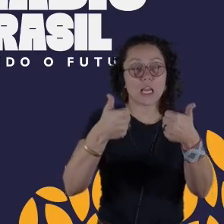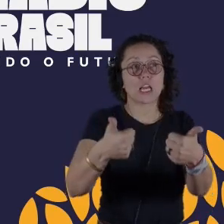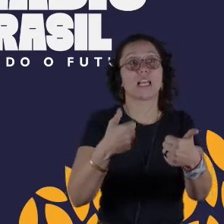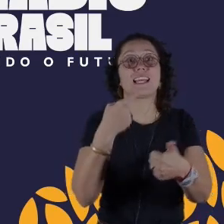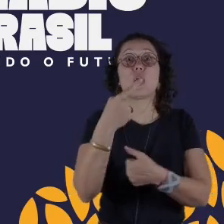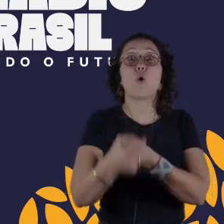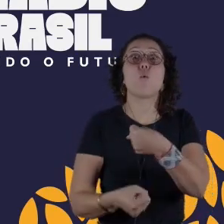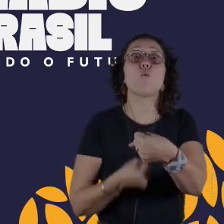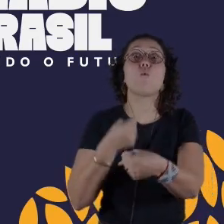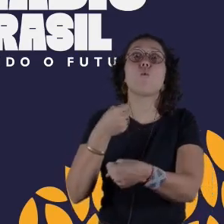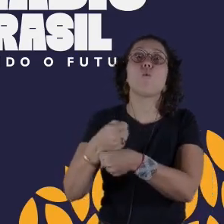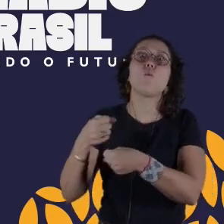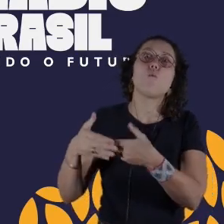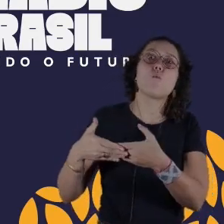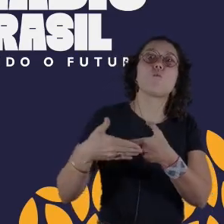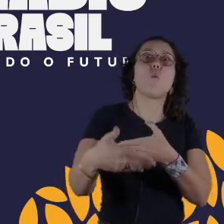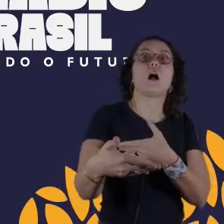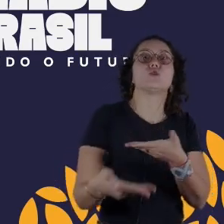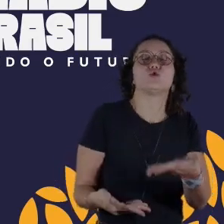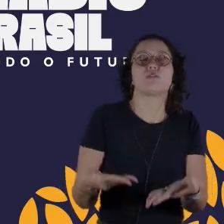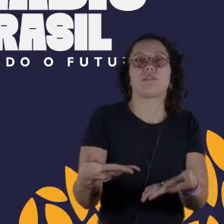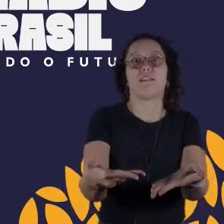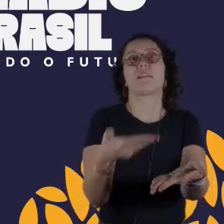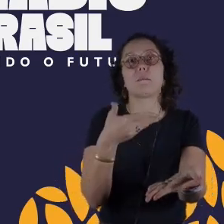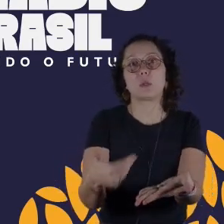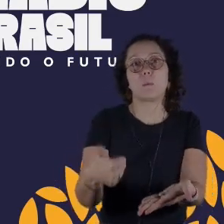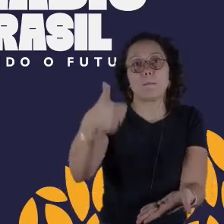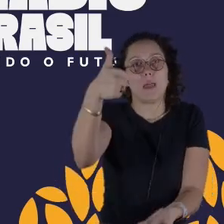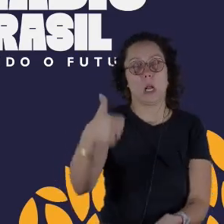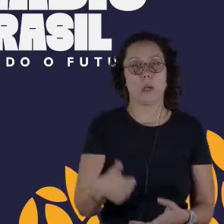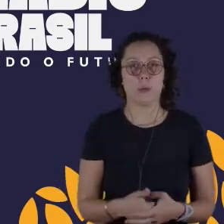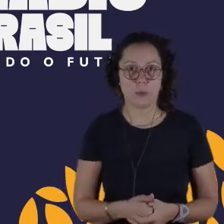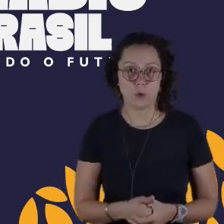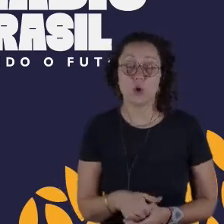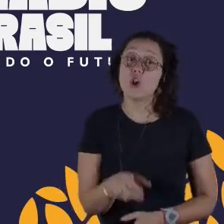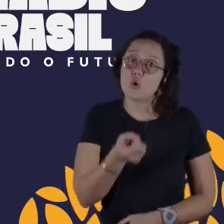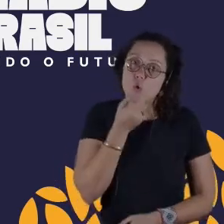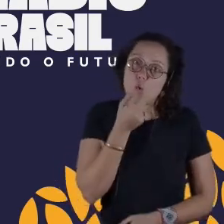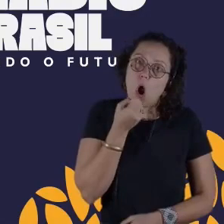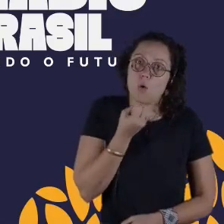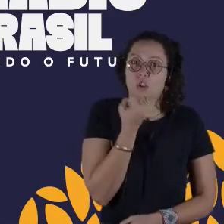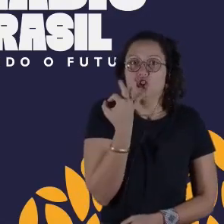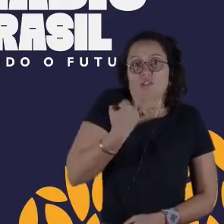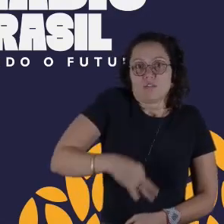Depois de 1 ano de tratamento, com dosagem adequada.